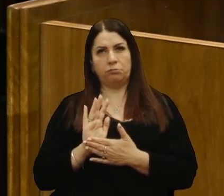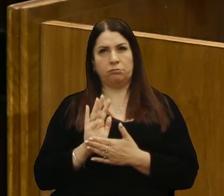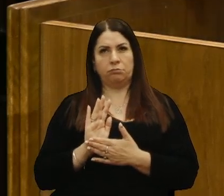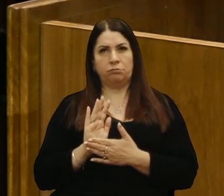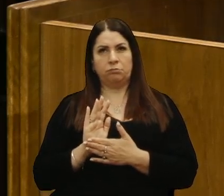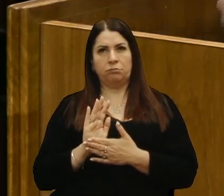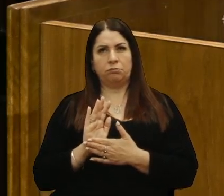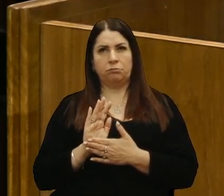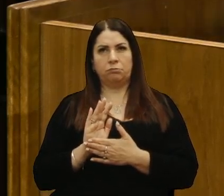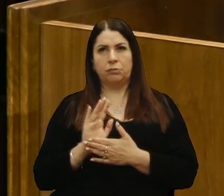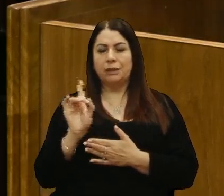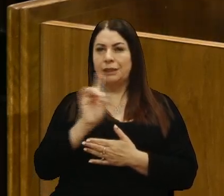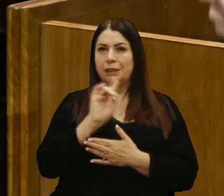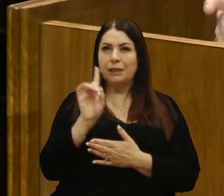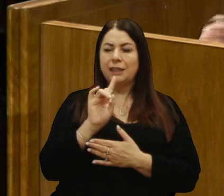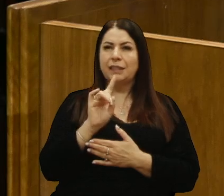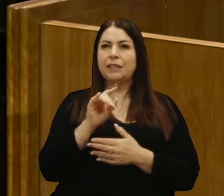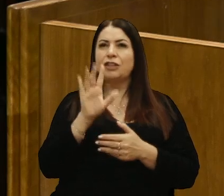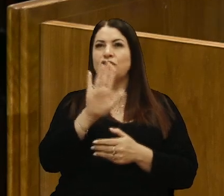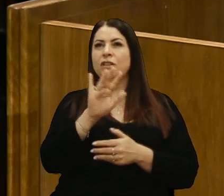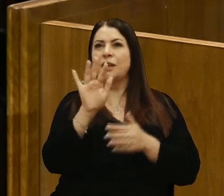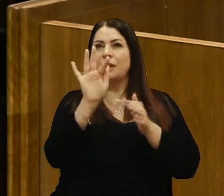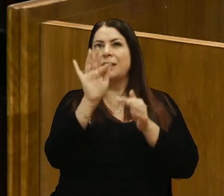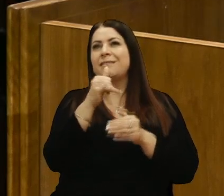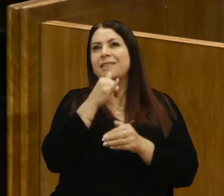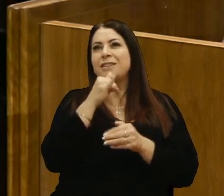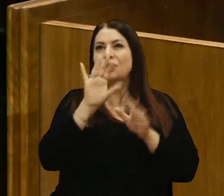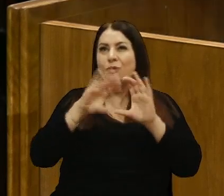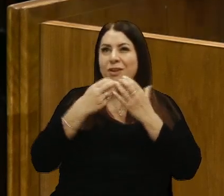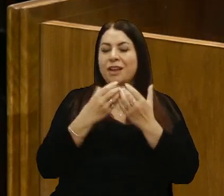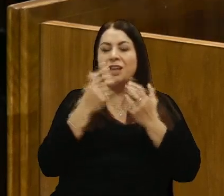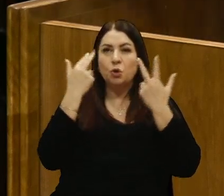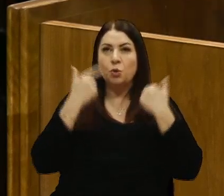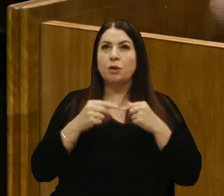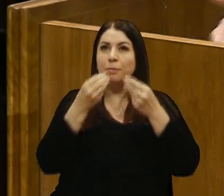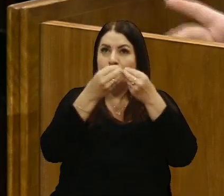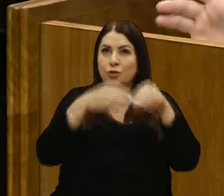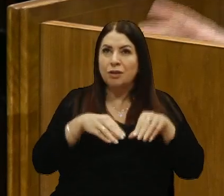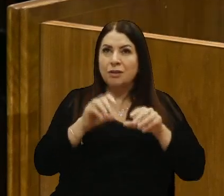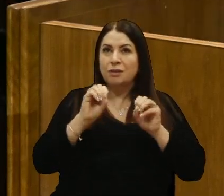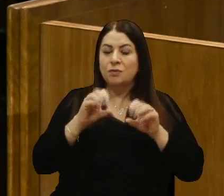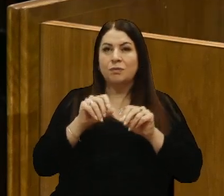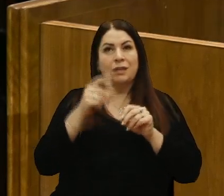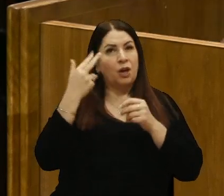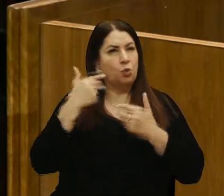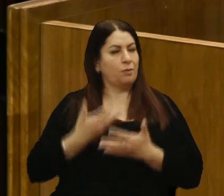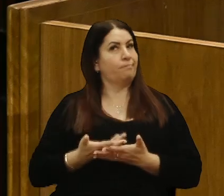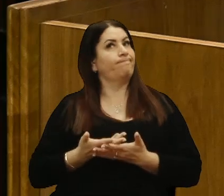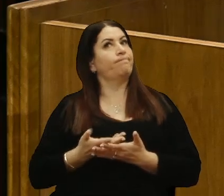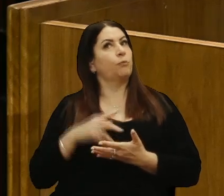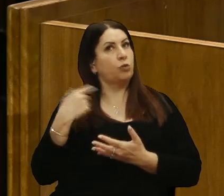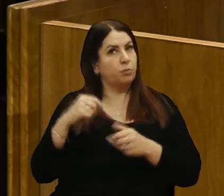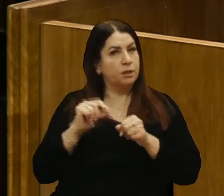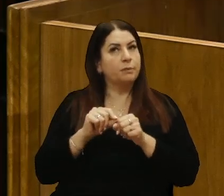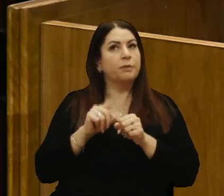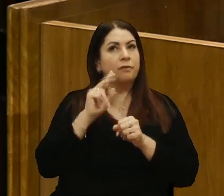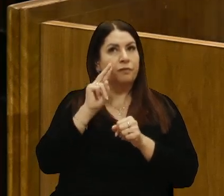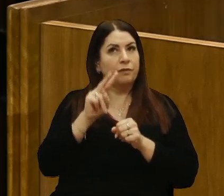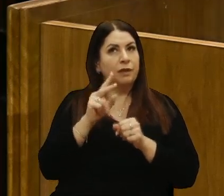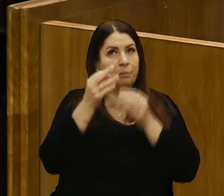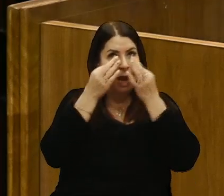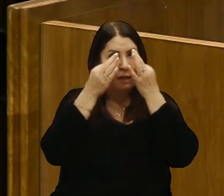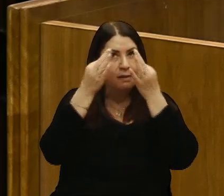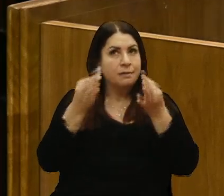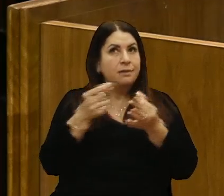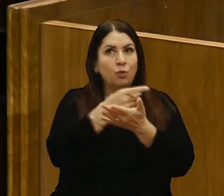que descontentar a comunidade é natural, que prejudicar a educação é natural, nós precisamos prestar